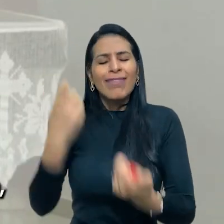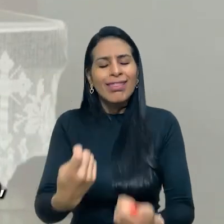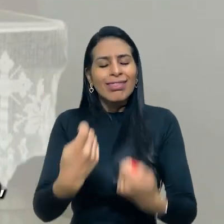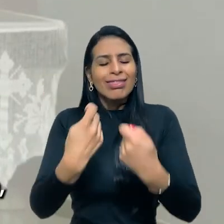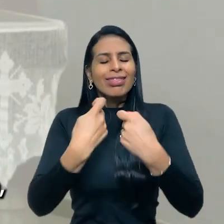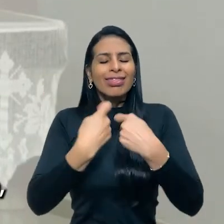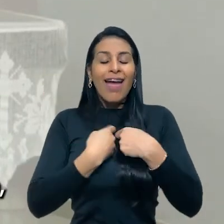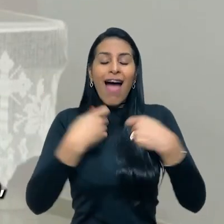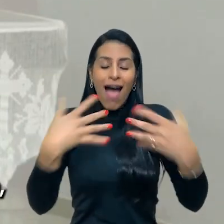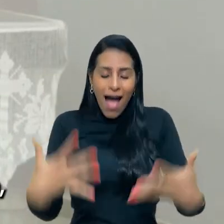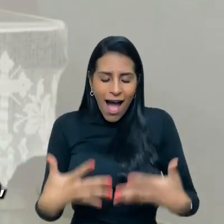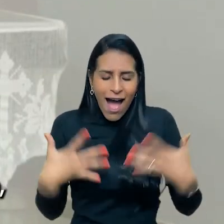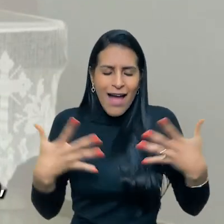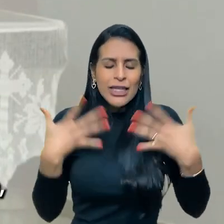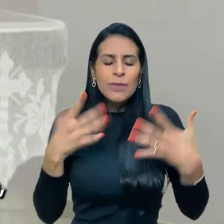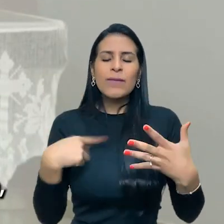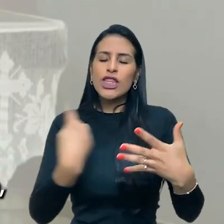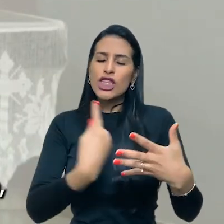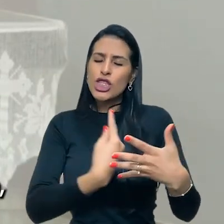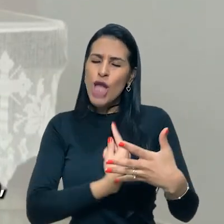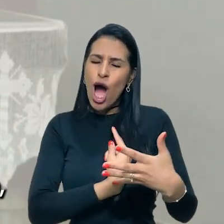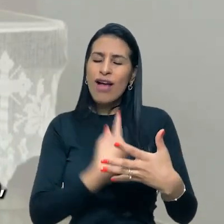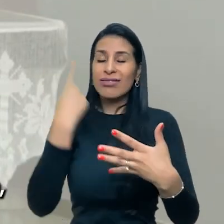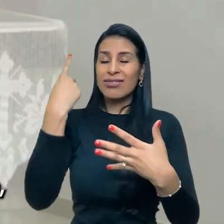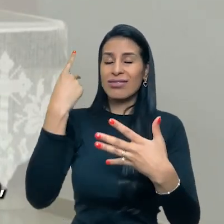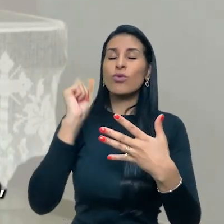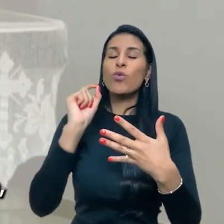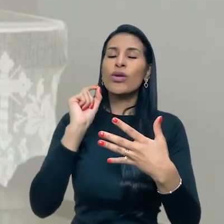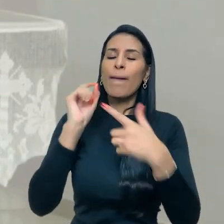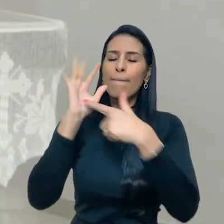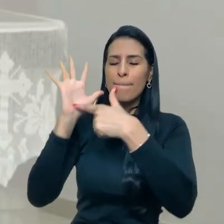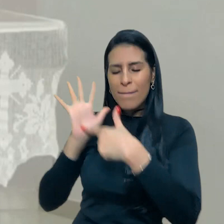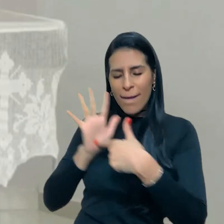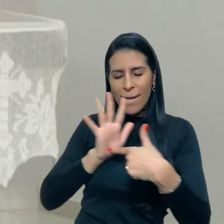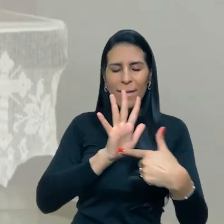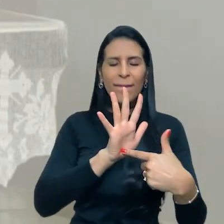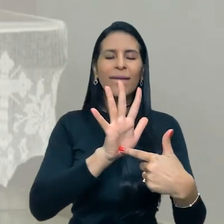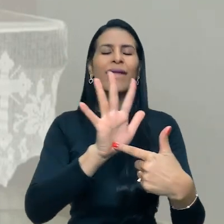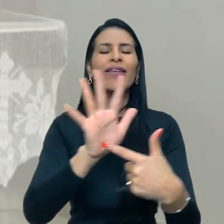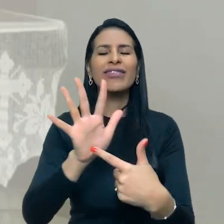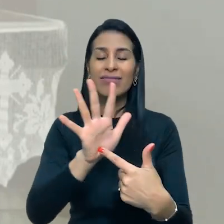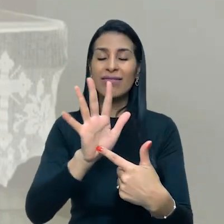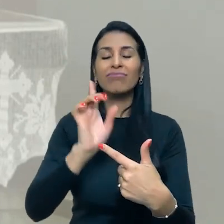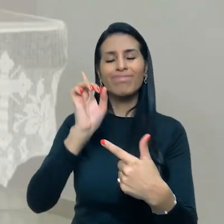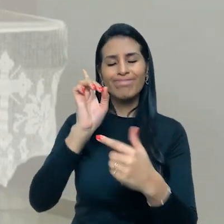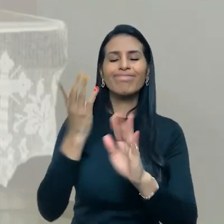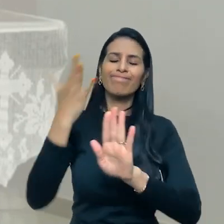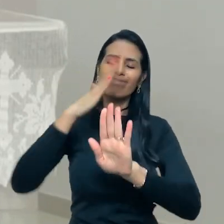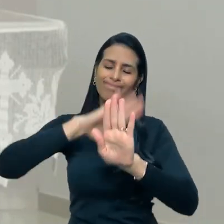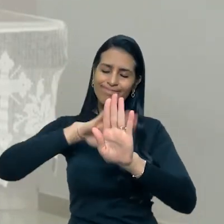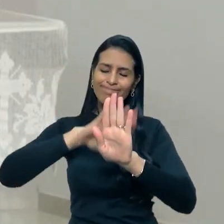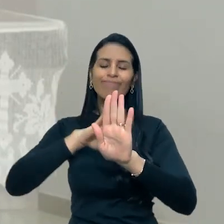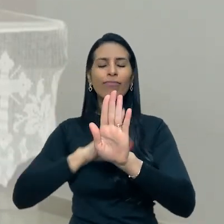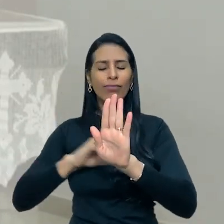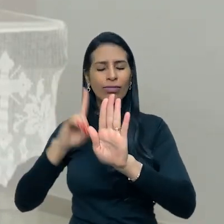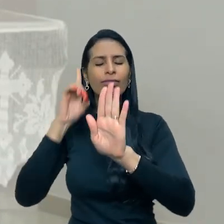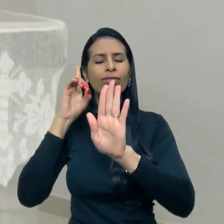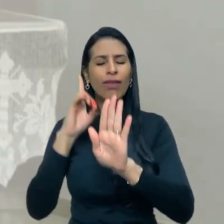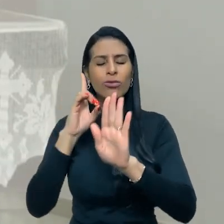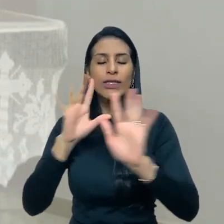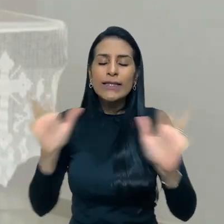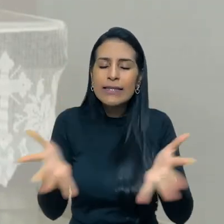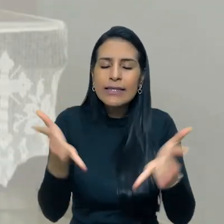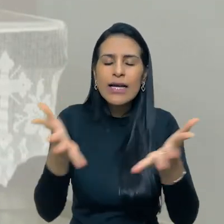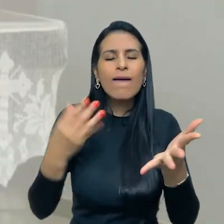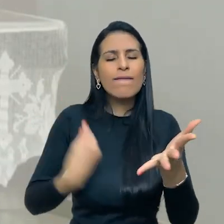animem a sermos um sinal do Teu reino para dentro deste mundo, com práticas justas e honestas que promovem